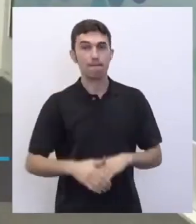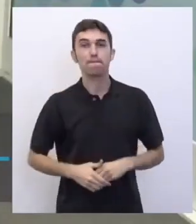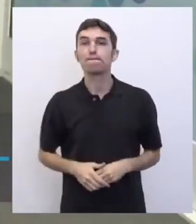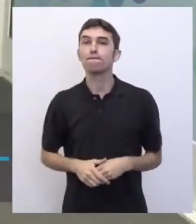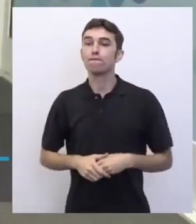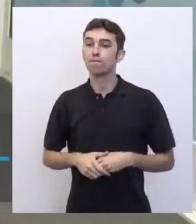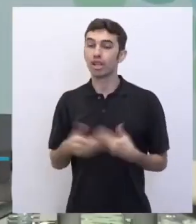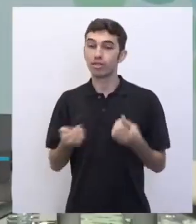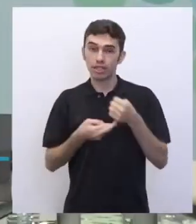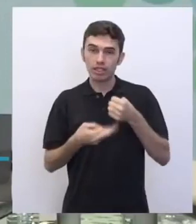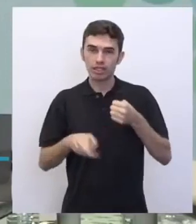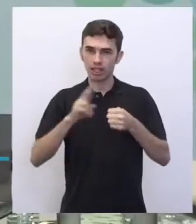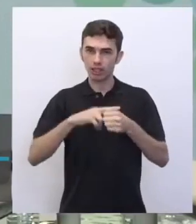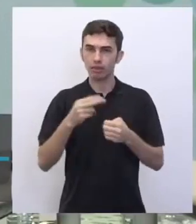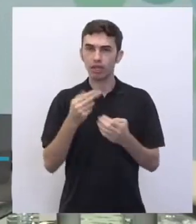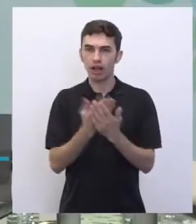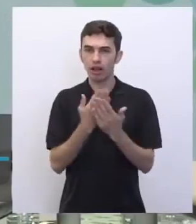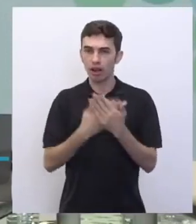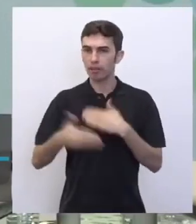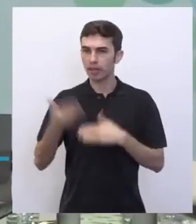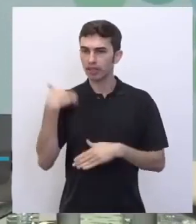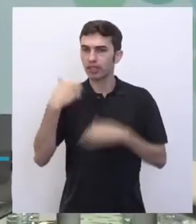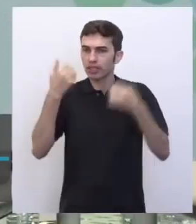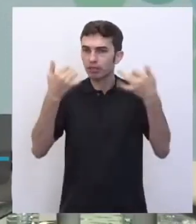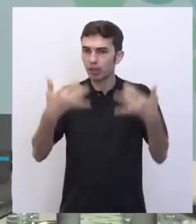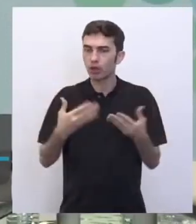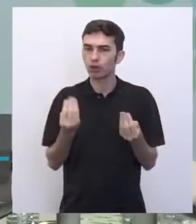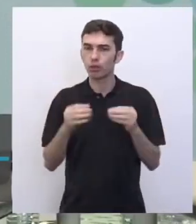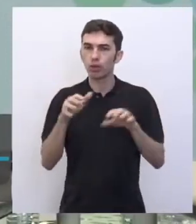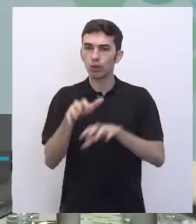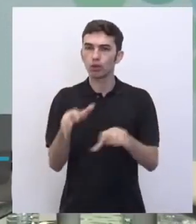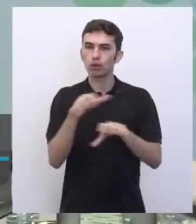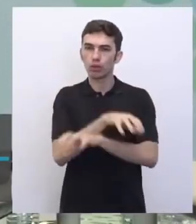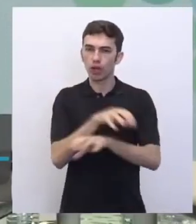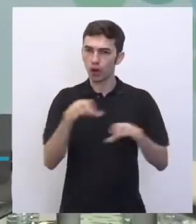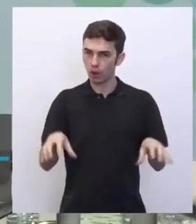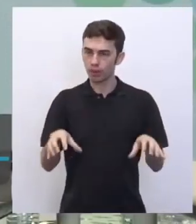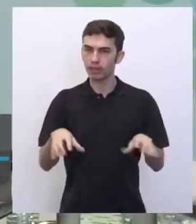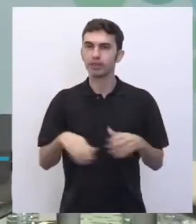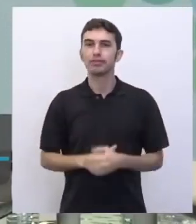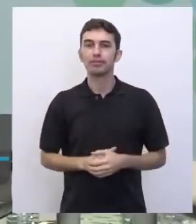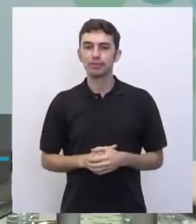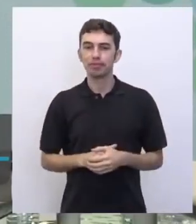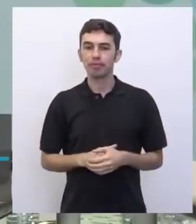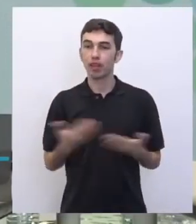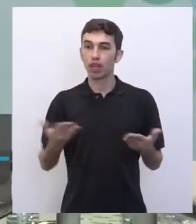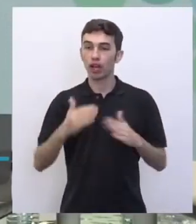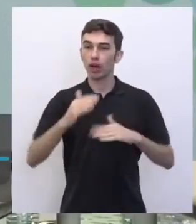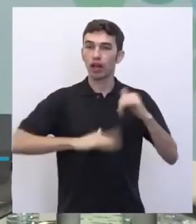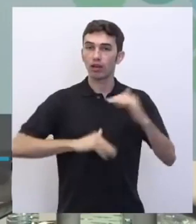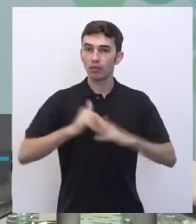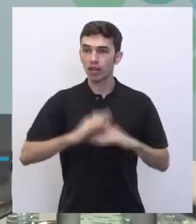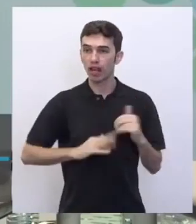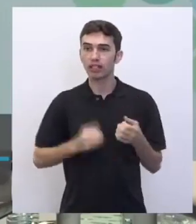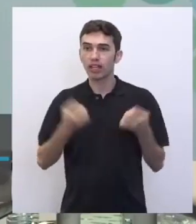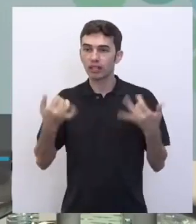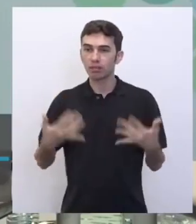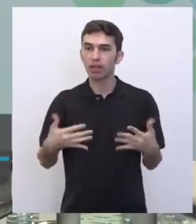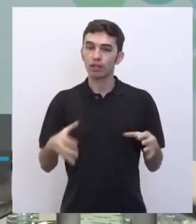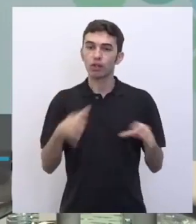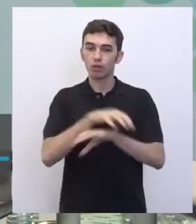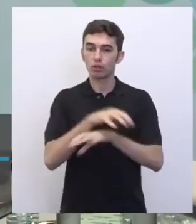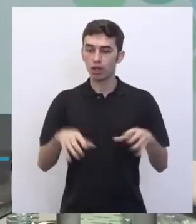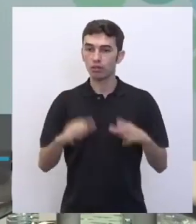fazendo essa retomada, na aula passada nós falamos muito sobre a questão do bioma, né, dos biomas. E a habilidade, ela fala da questão dos biomas e